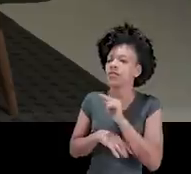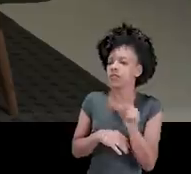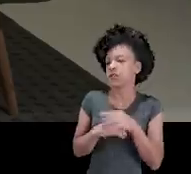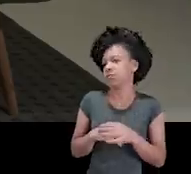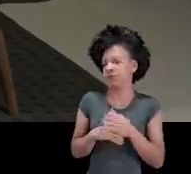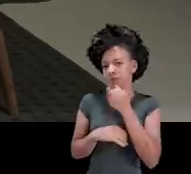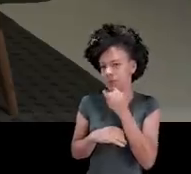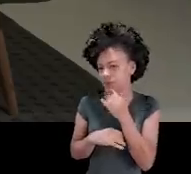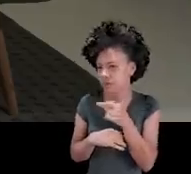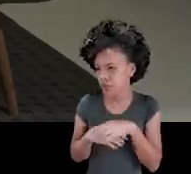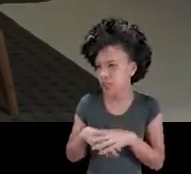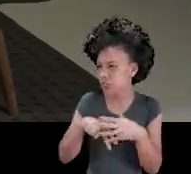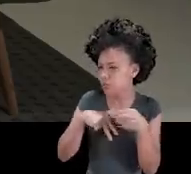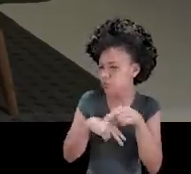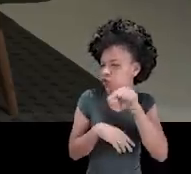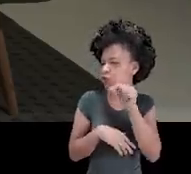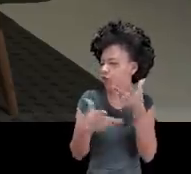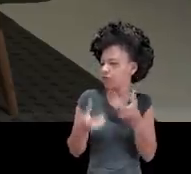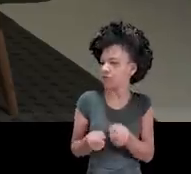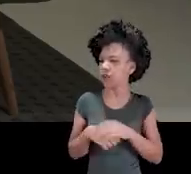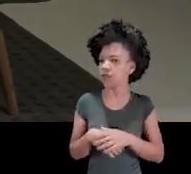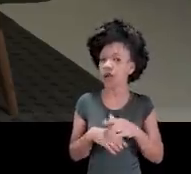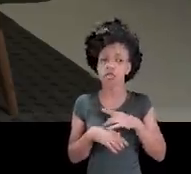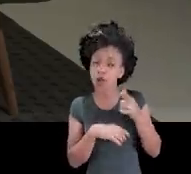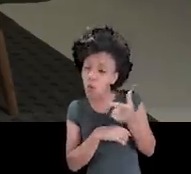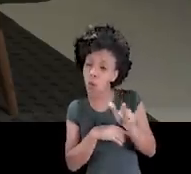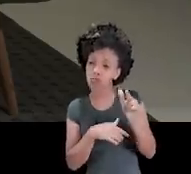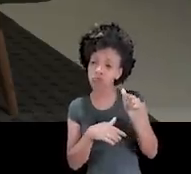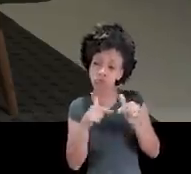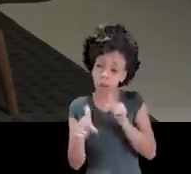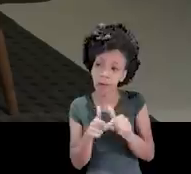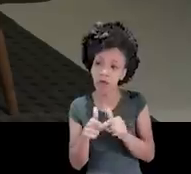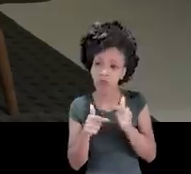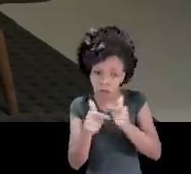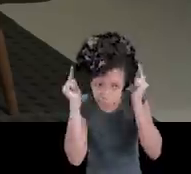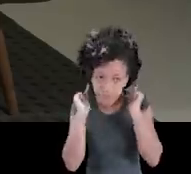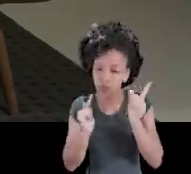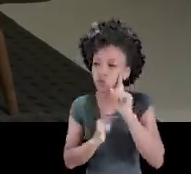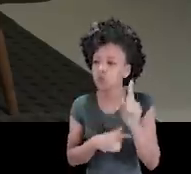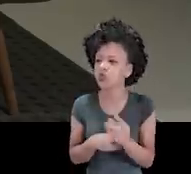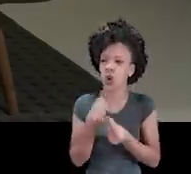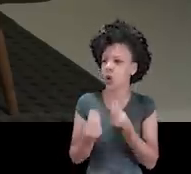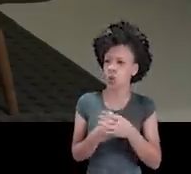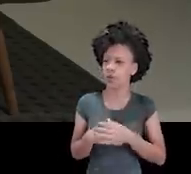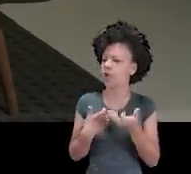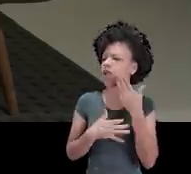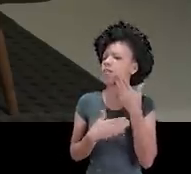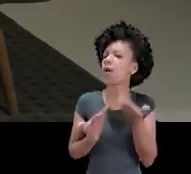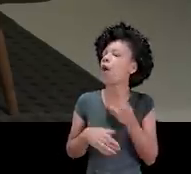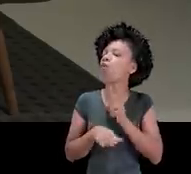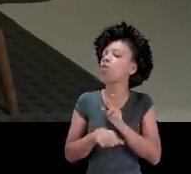vocês são, digamos, por escolha, vocês têm um outro trabalho, né? Que é raspar todo dia. Como que é esse trabalho? Eu queria saber qual que é o